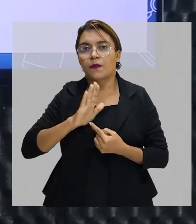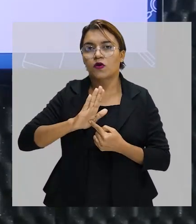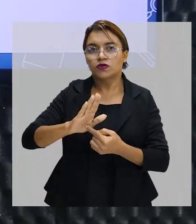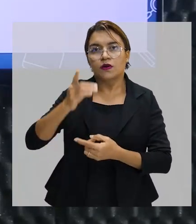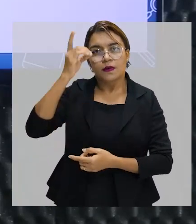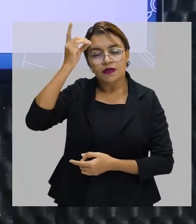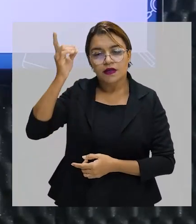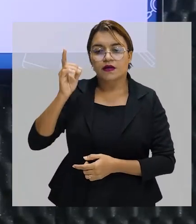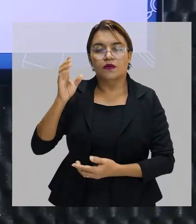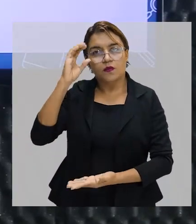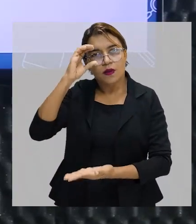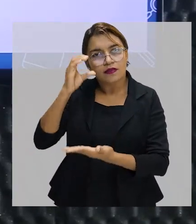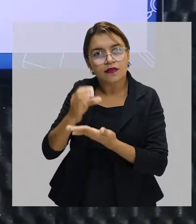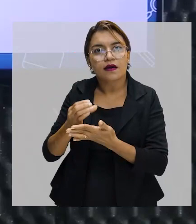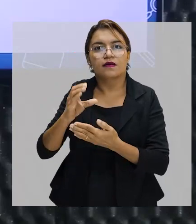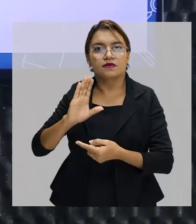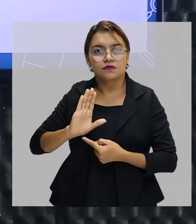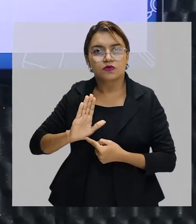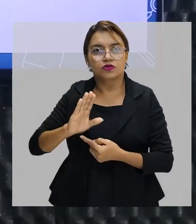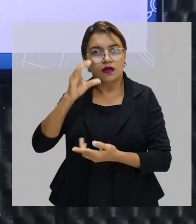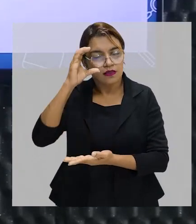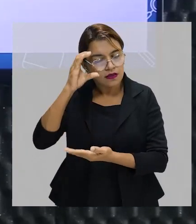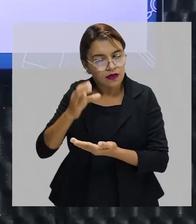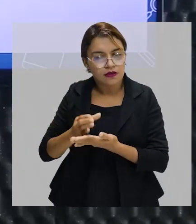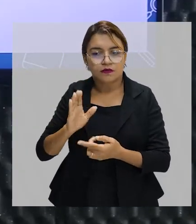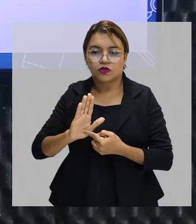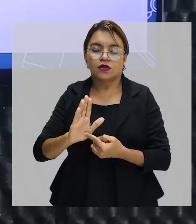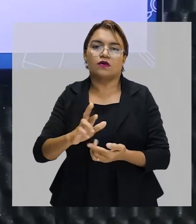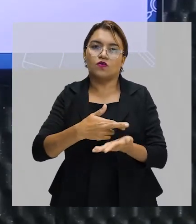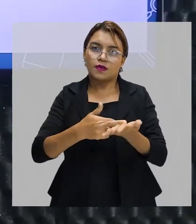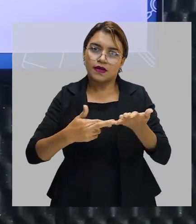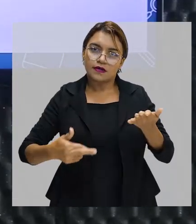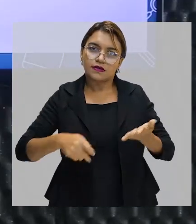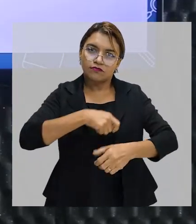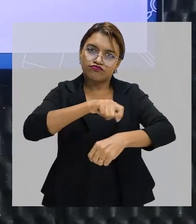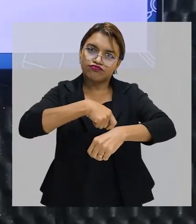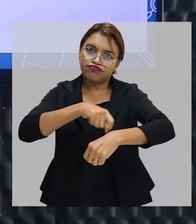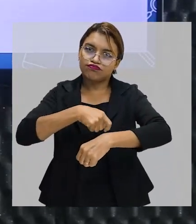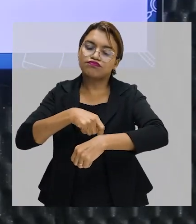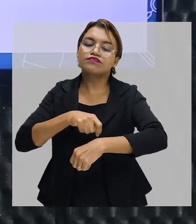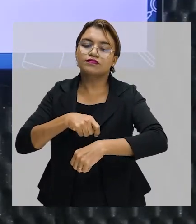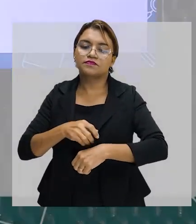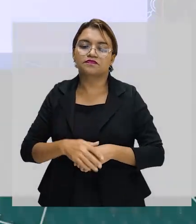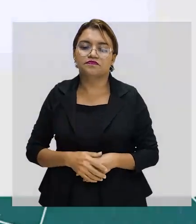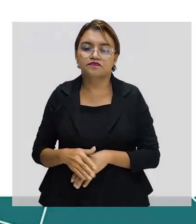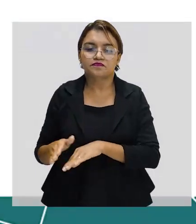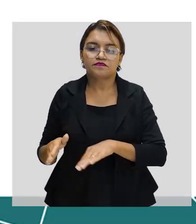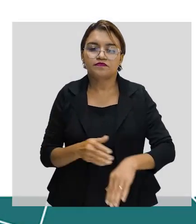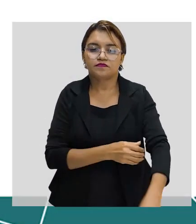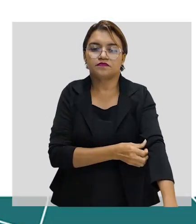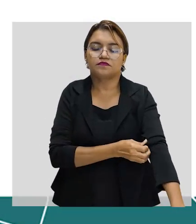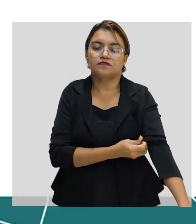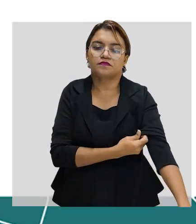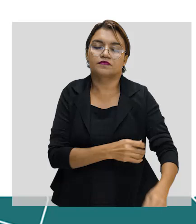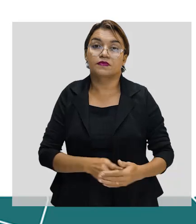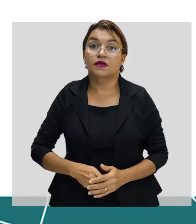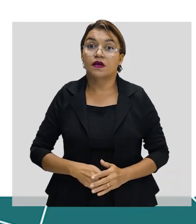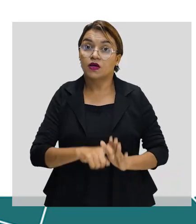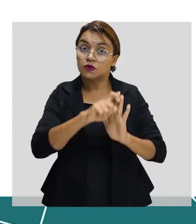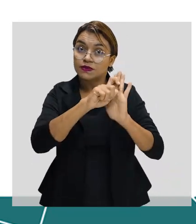para defender uma tese, tá? Uma receita de culinária, até coloquei isso também em outra aula. Agora, o